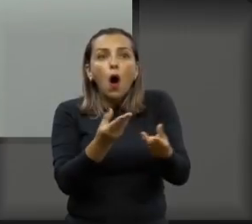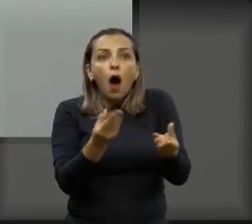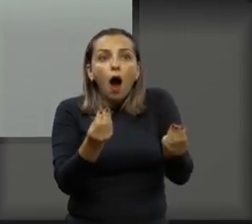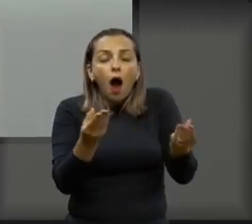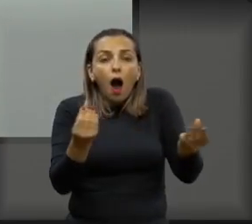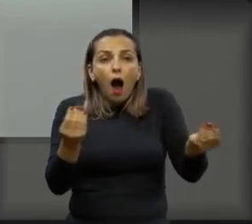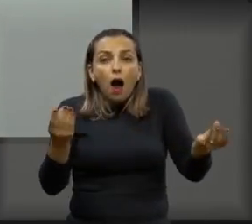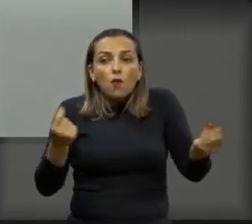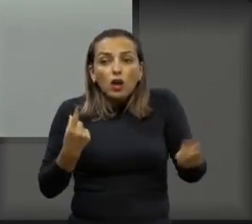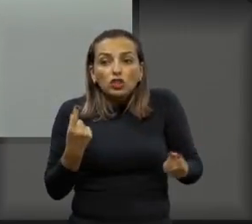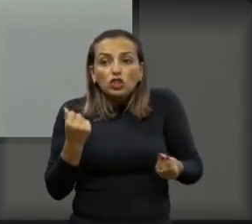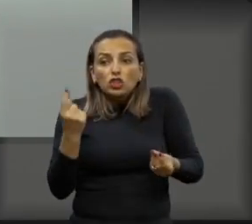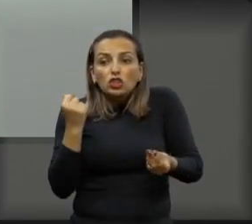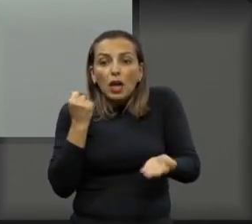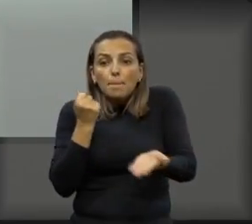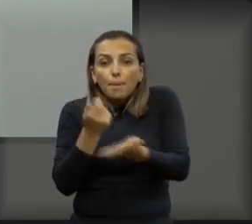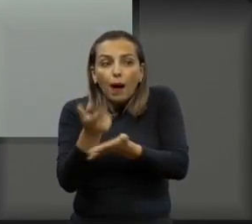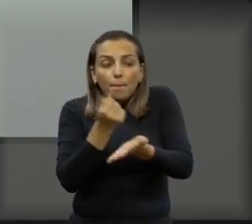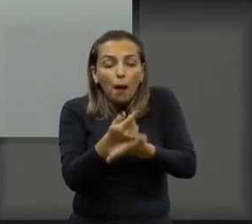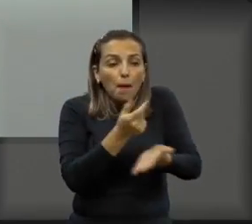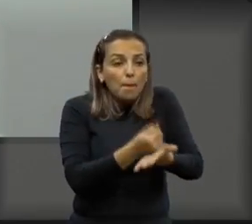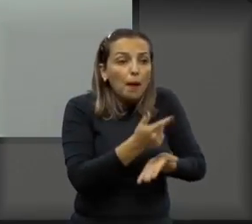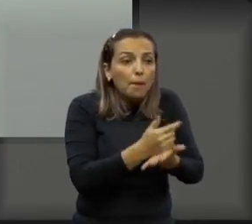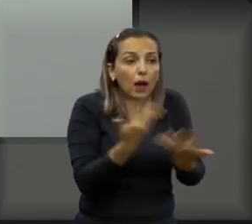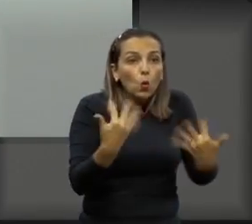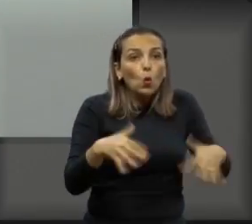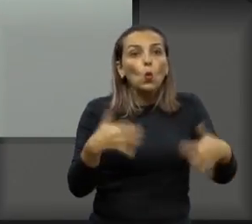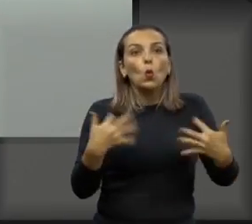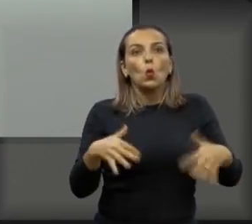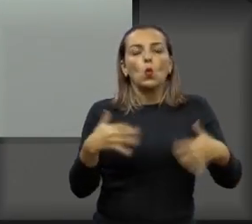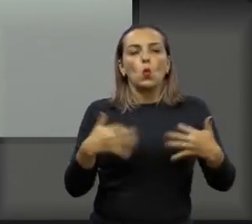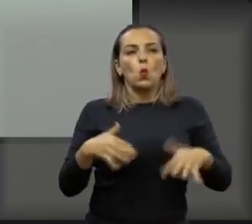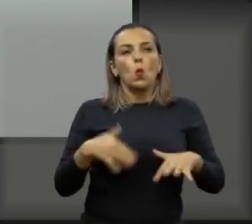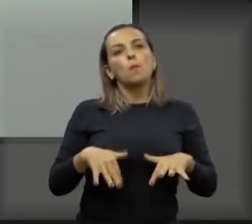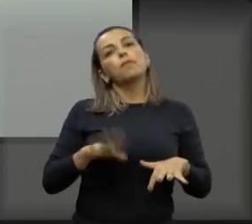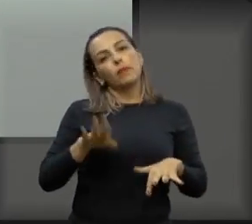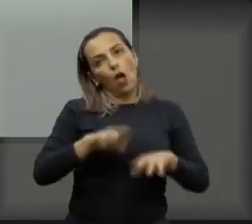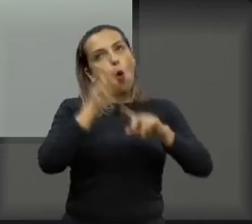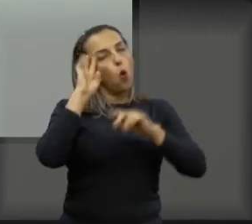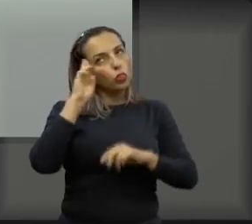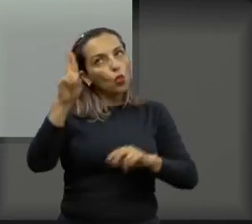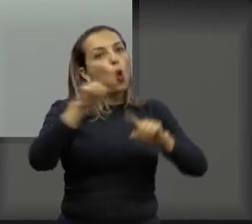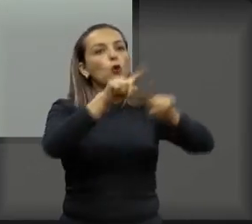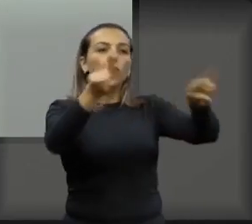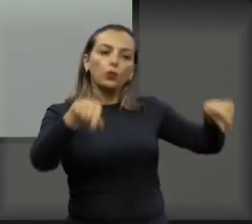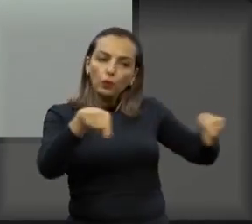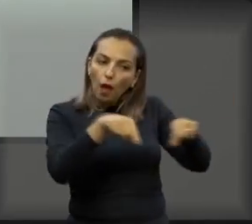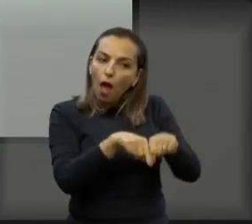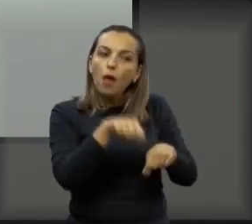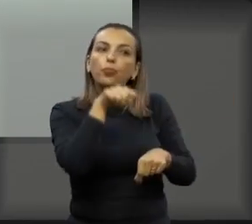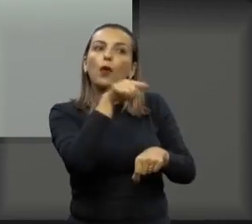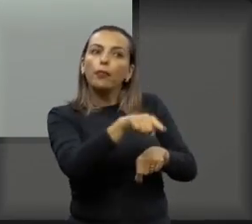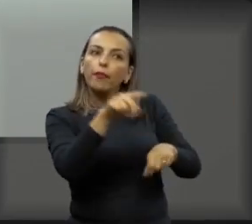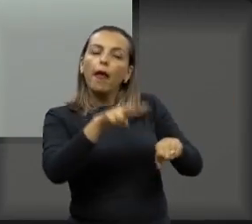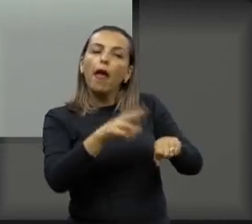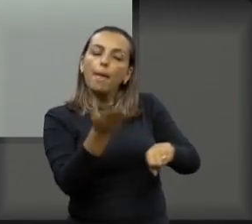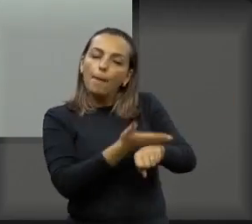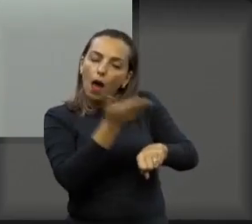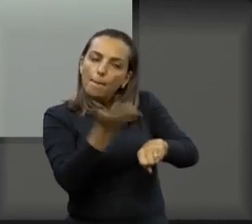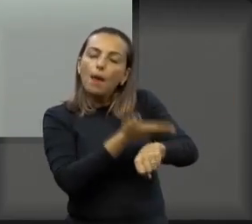Haja dinheiro para poder carpir tanto terreno, mas eu quero chamar a atenção dos proprietários também, terreno, mais uma vez. Tem que carpir o seu